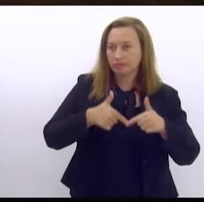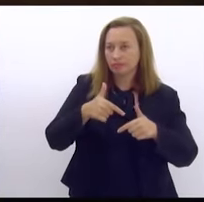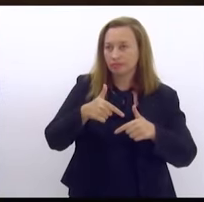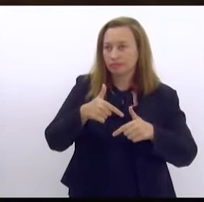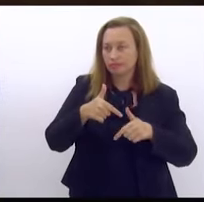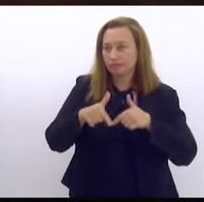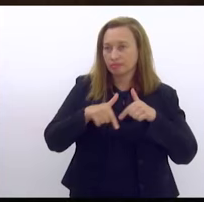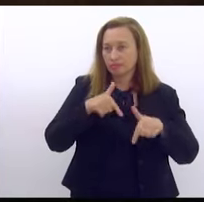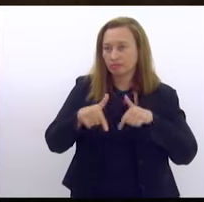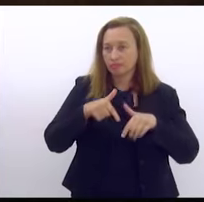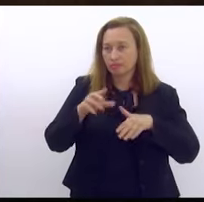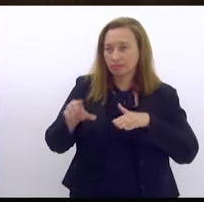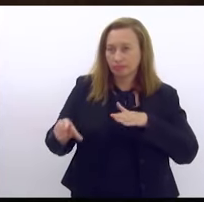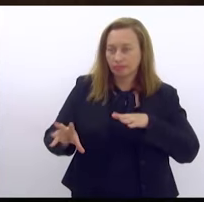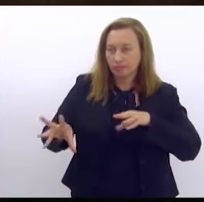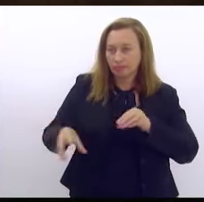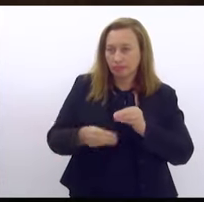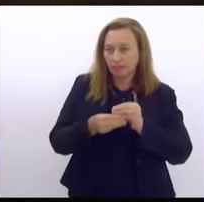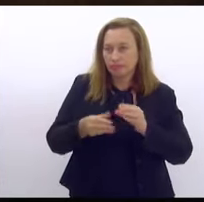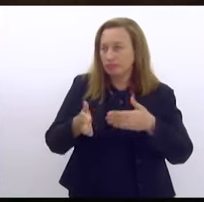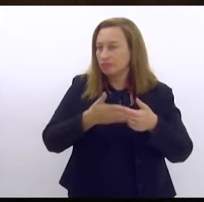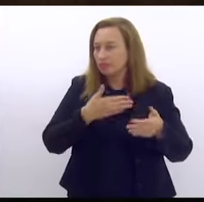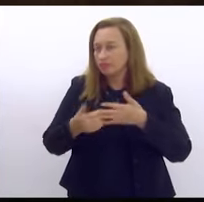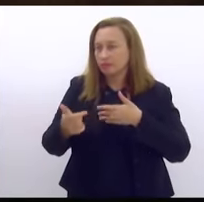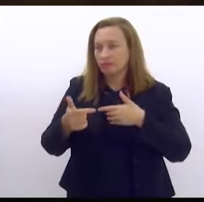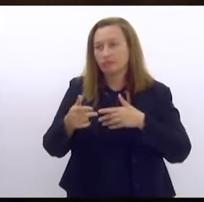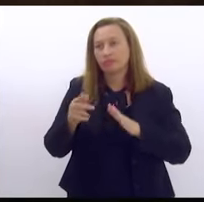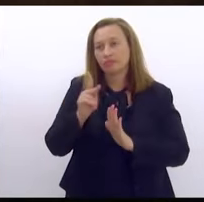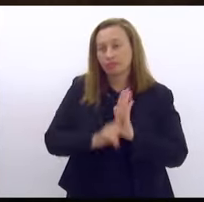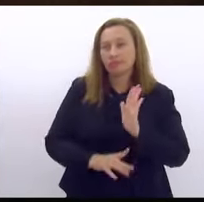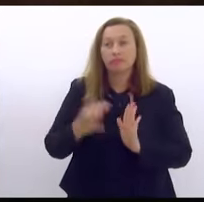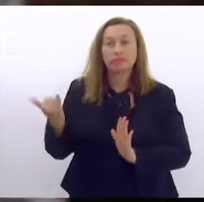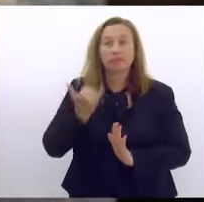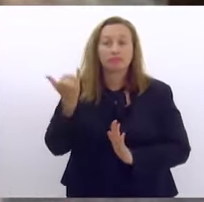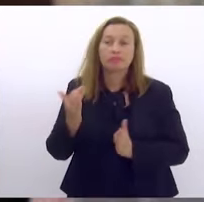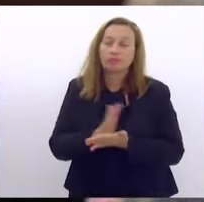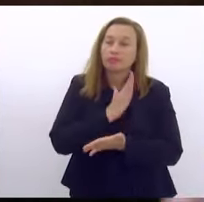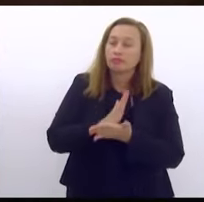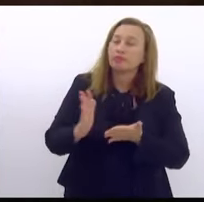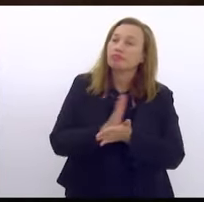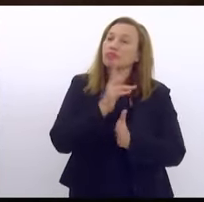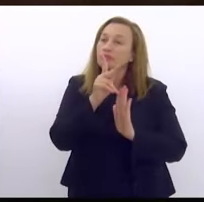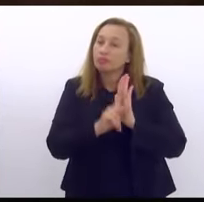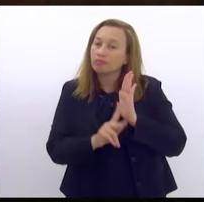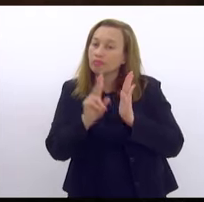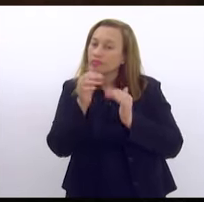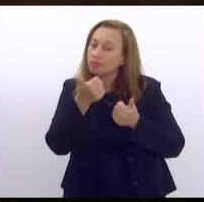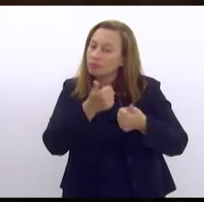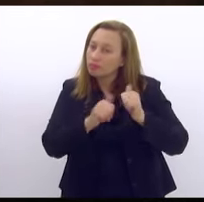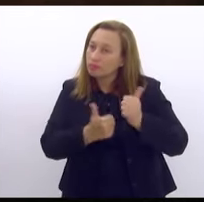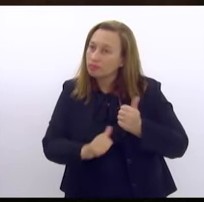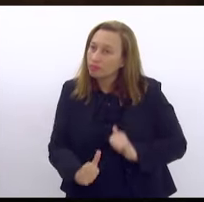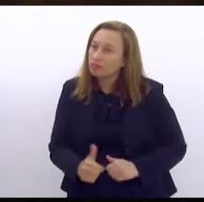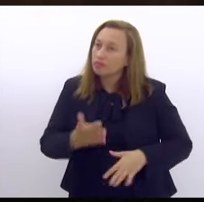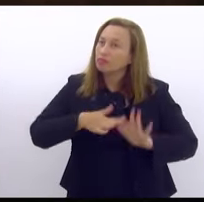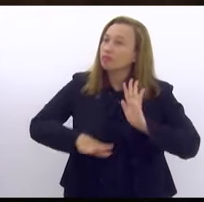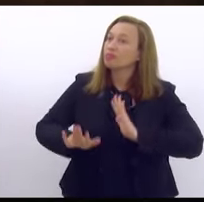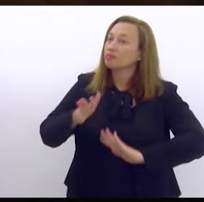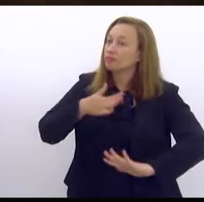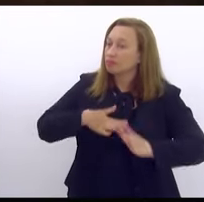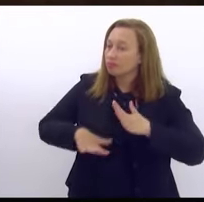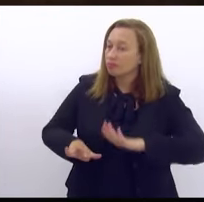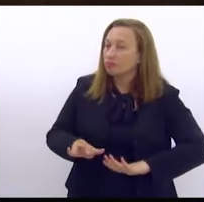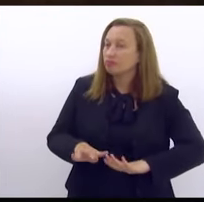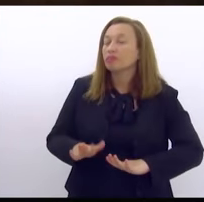projeto. Agora, é importante que determinados projetos sejam avaliados com absoluta cautela,